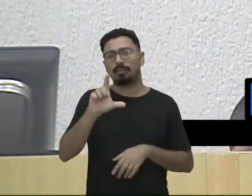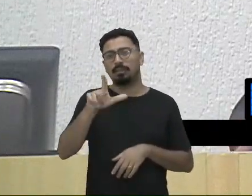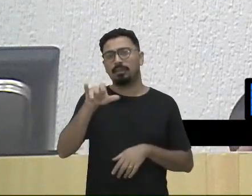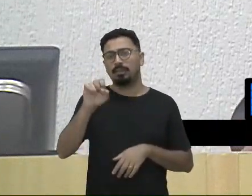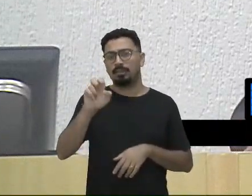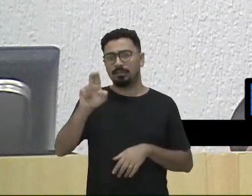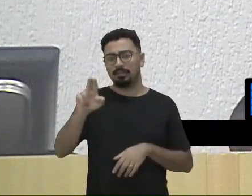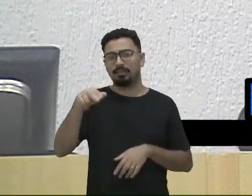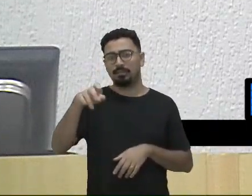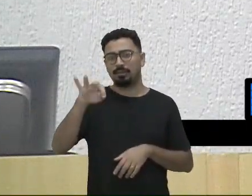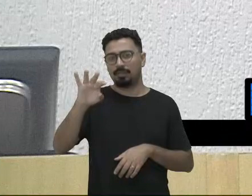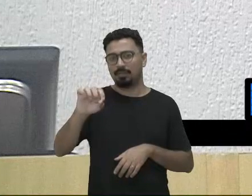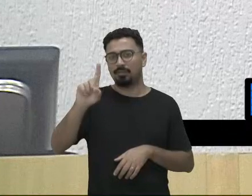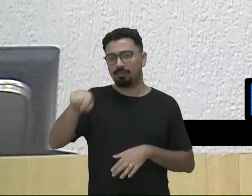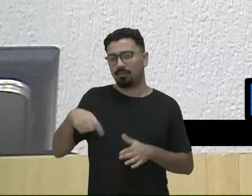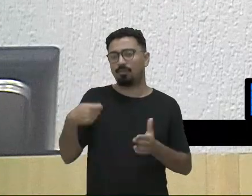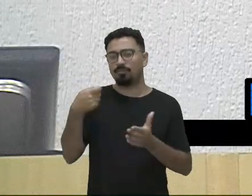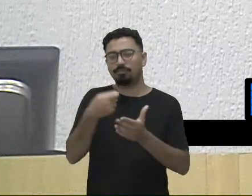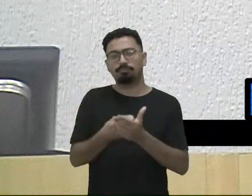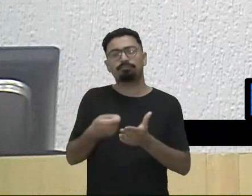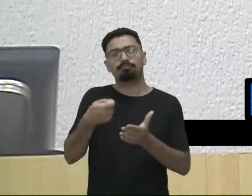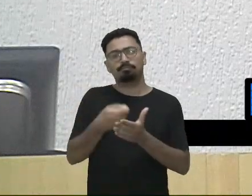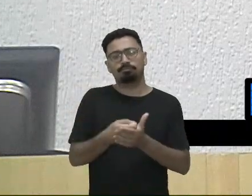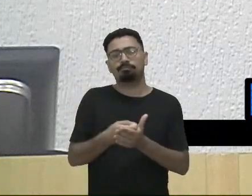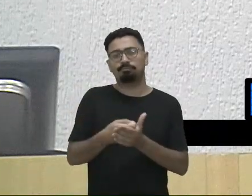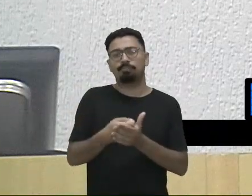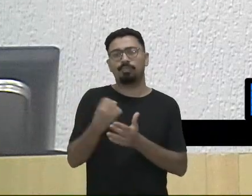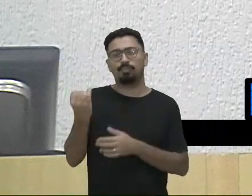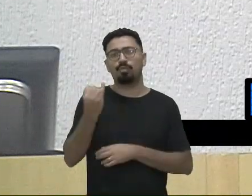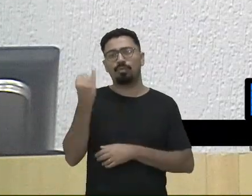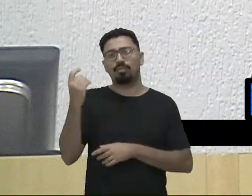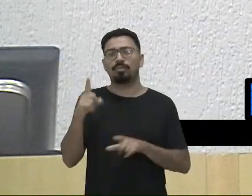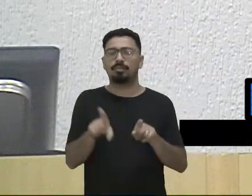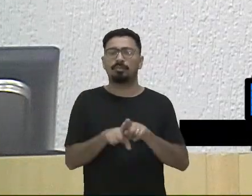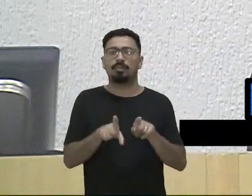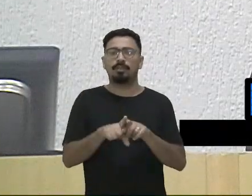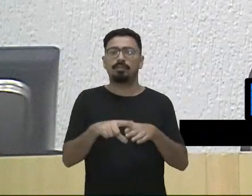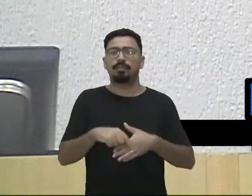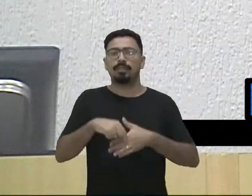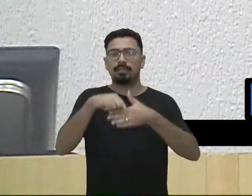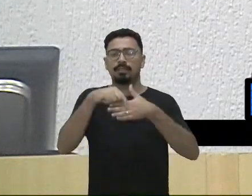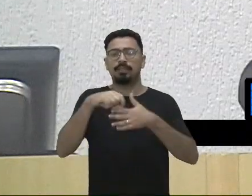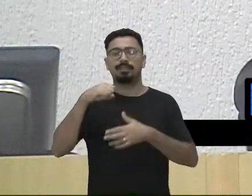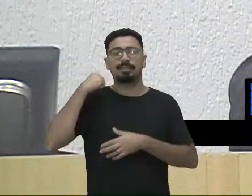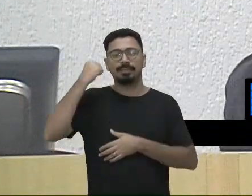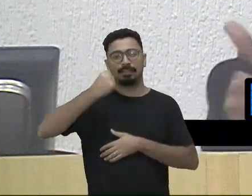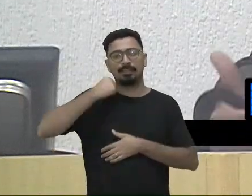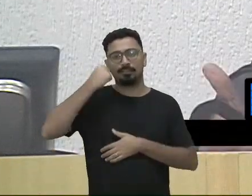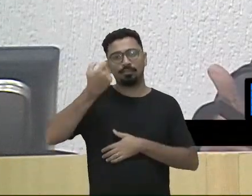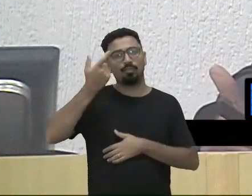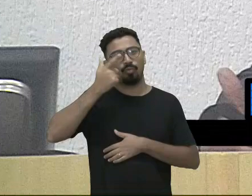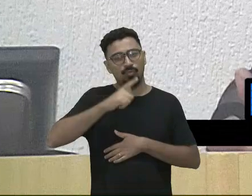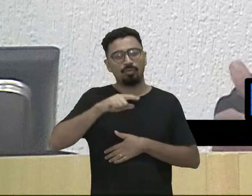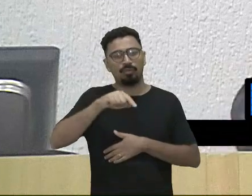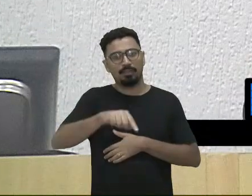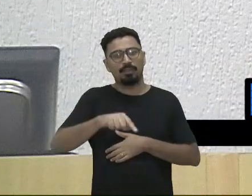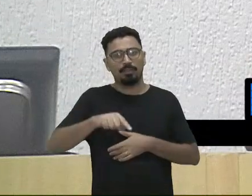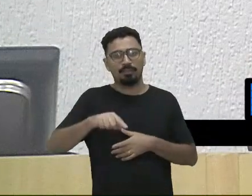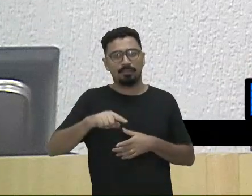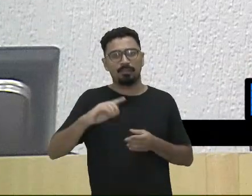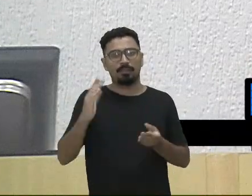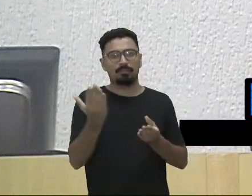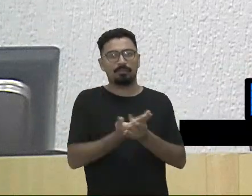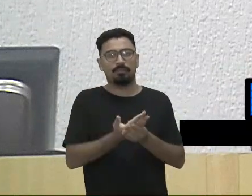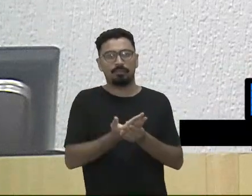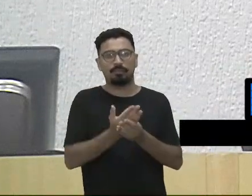um ativista importante e foi o advogado que estava na liderança do Senado e encampou essa ação direta de omissão, e ele